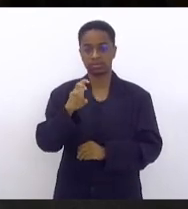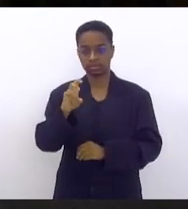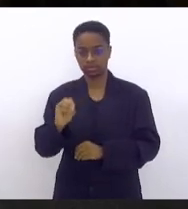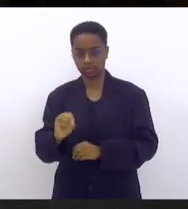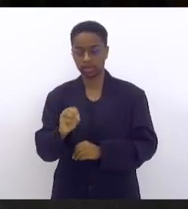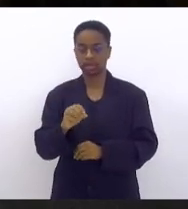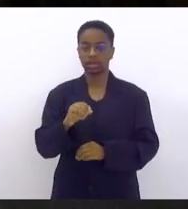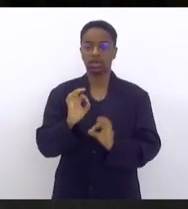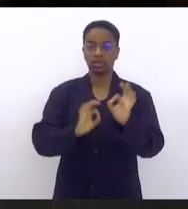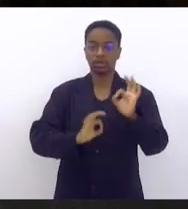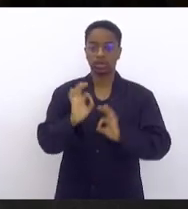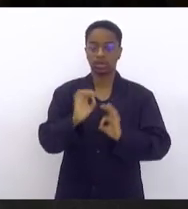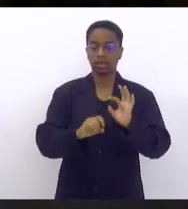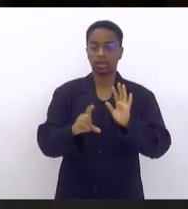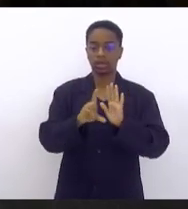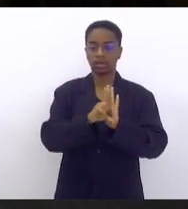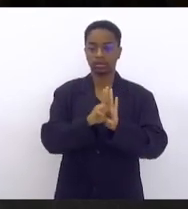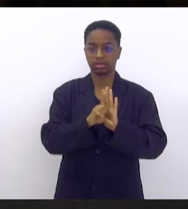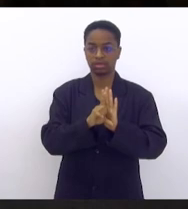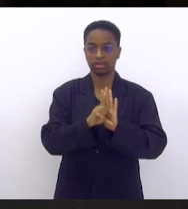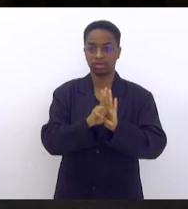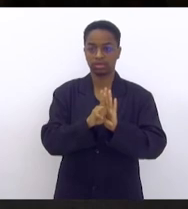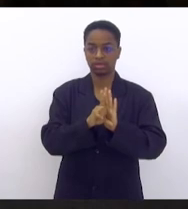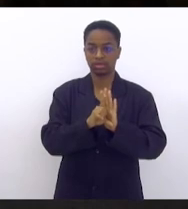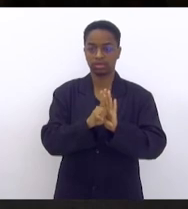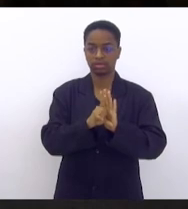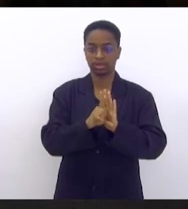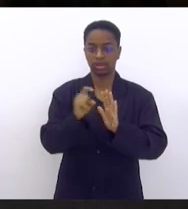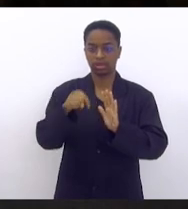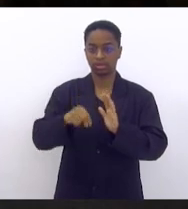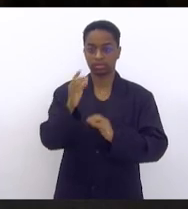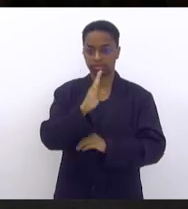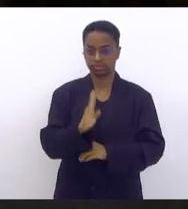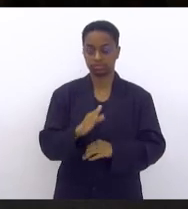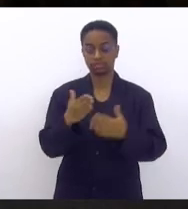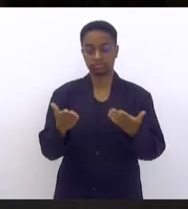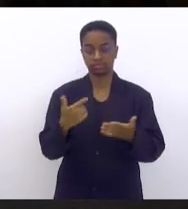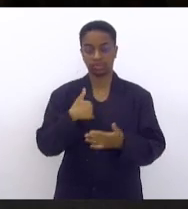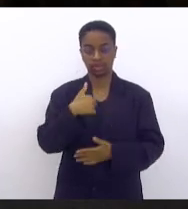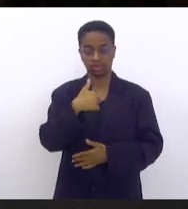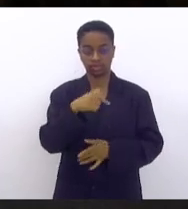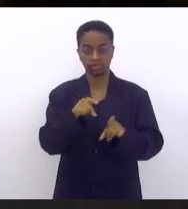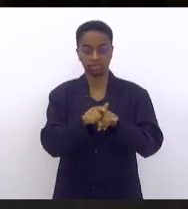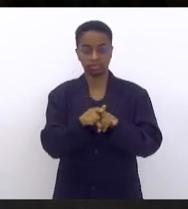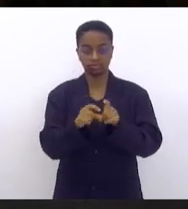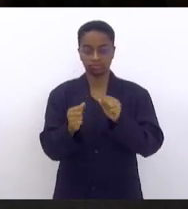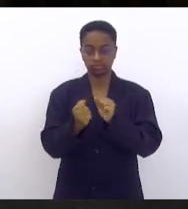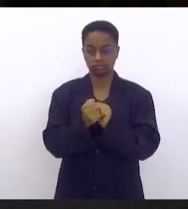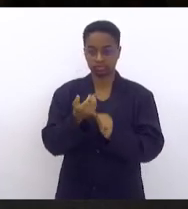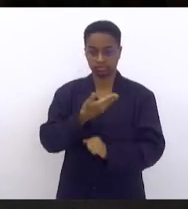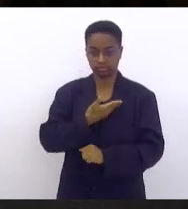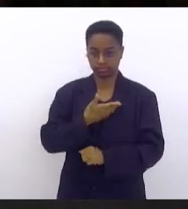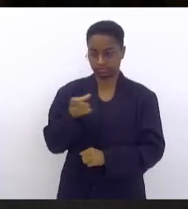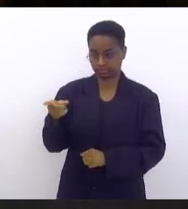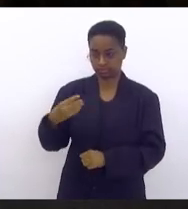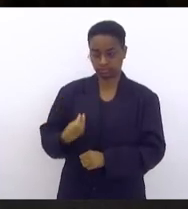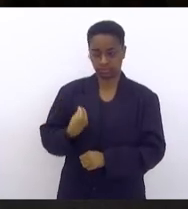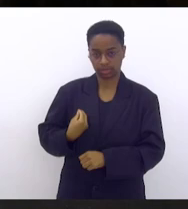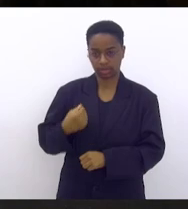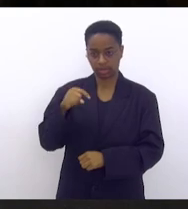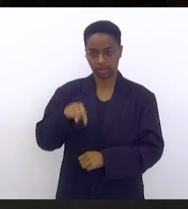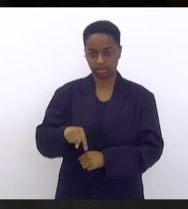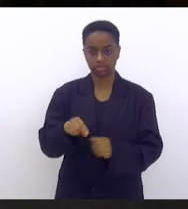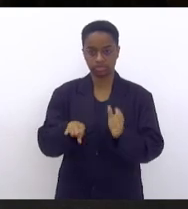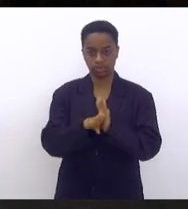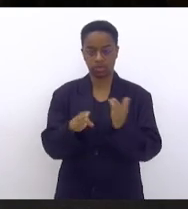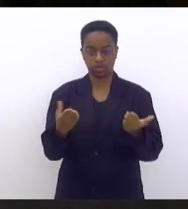agente de combate à endemia no Brasil. E eu e um companheiro que está aqui no plenário, que inclusive acabou de